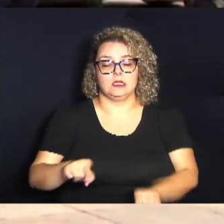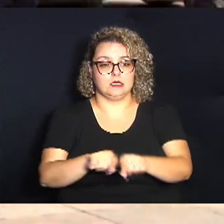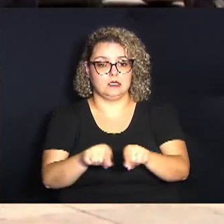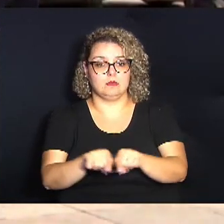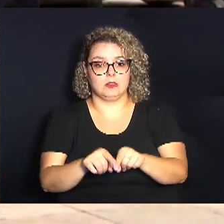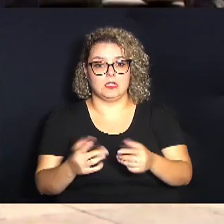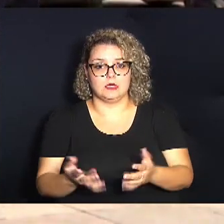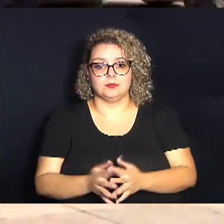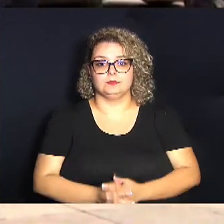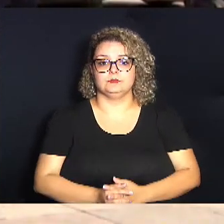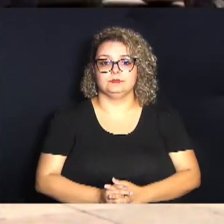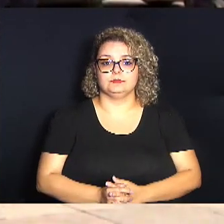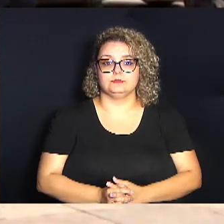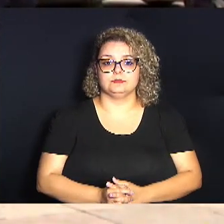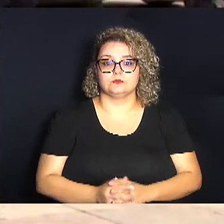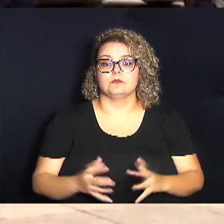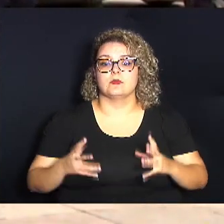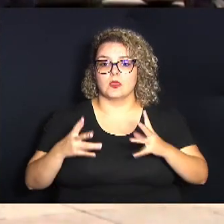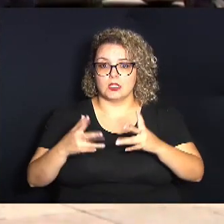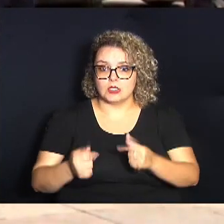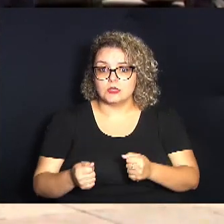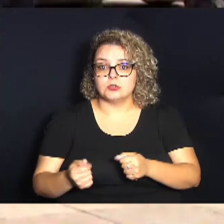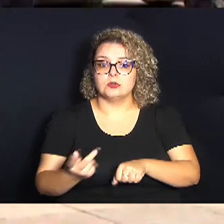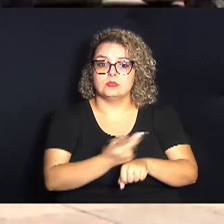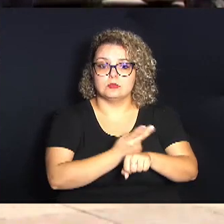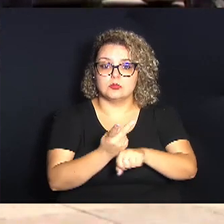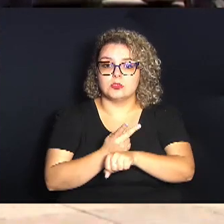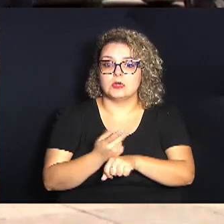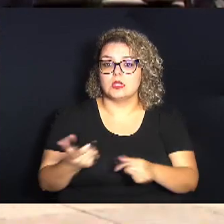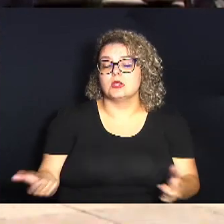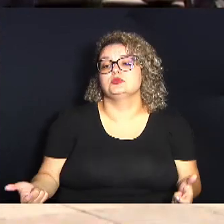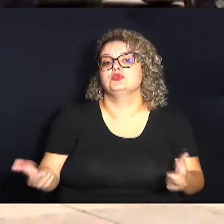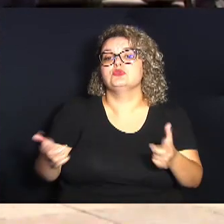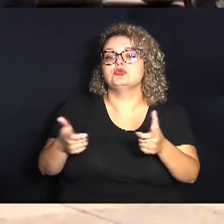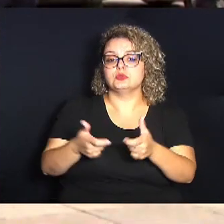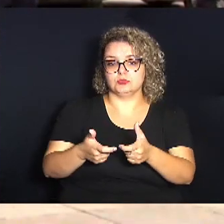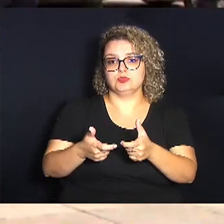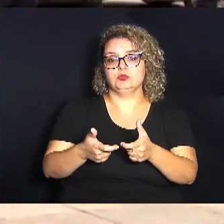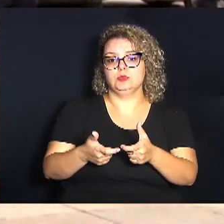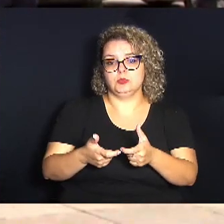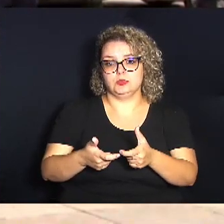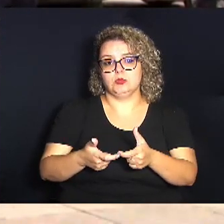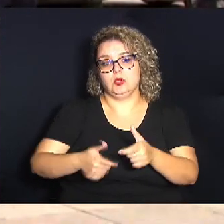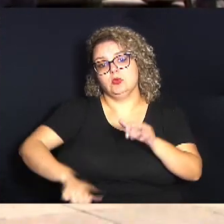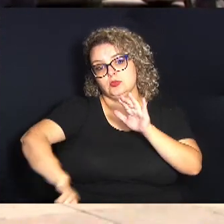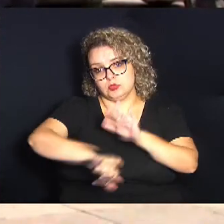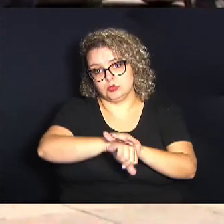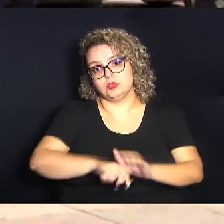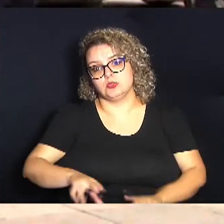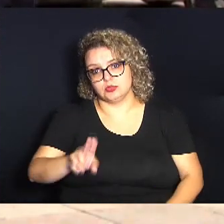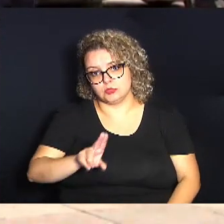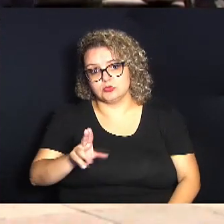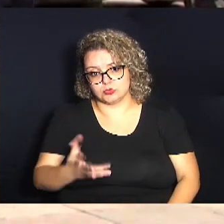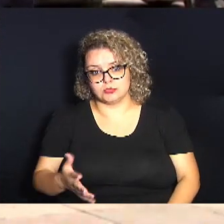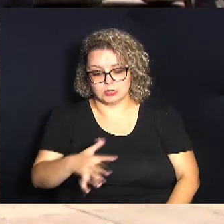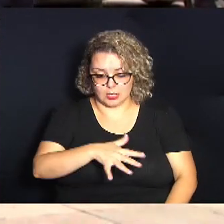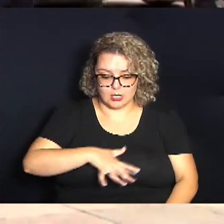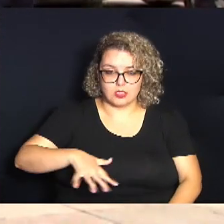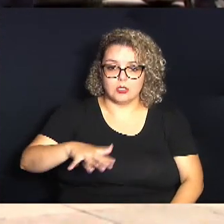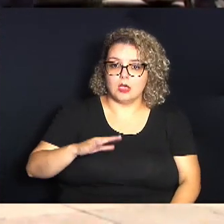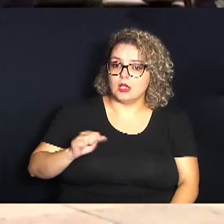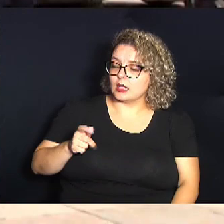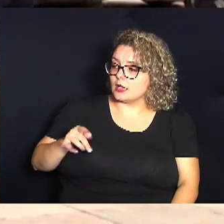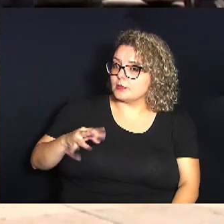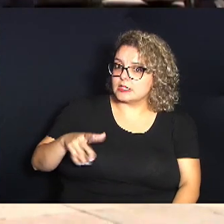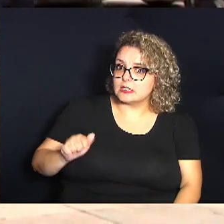Então, tudo em busca aí de minimizar o cometimento e os indicadores criminais da região. Capitão, qual